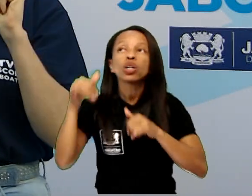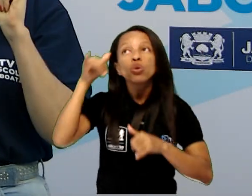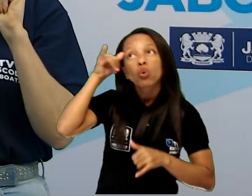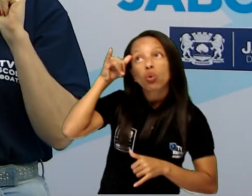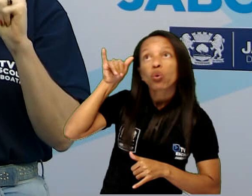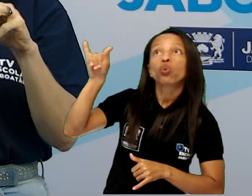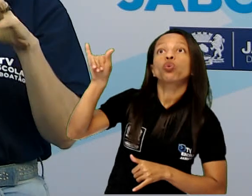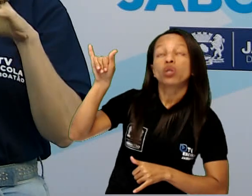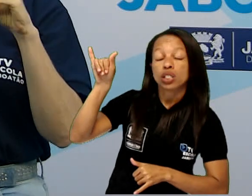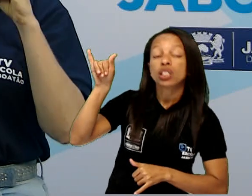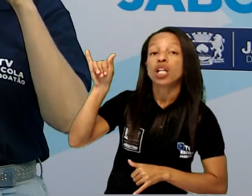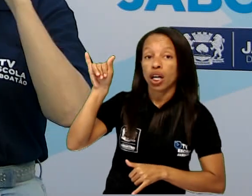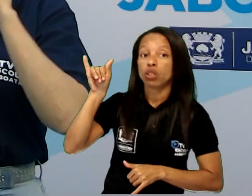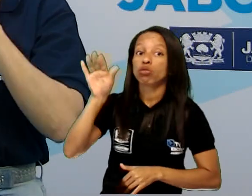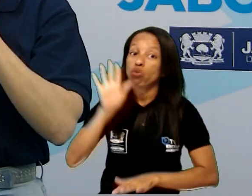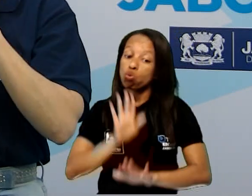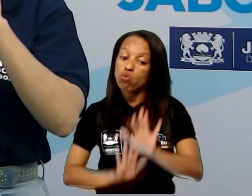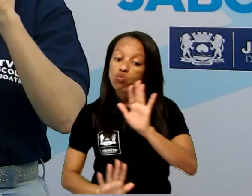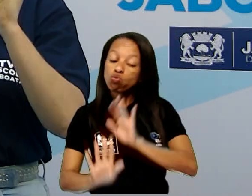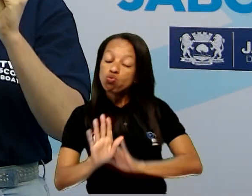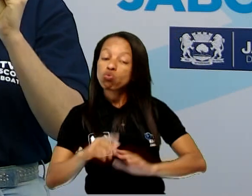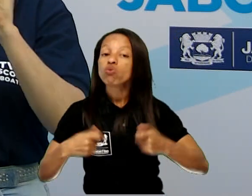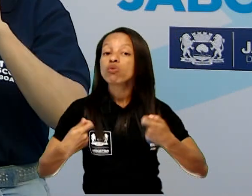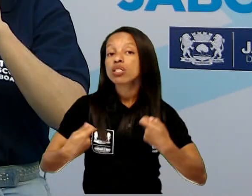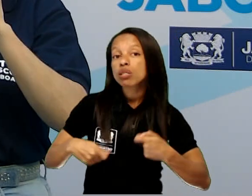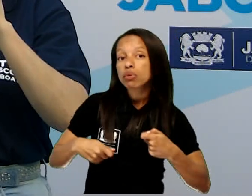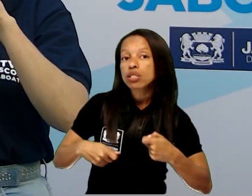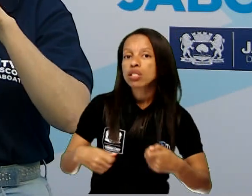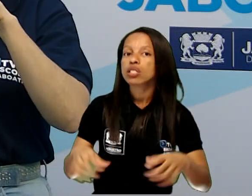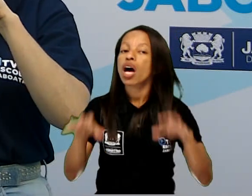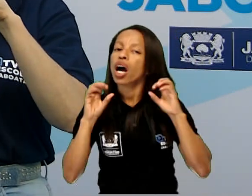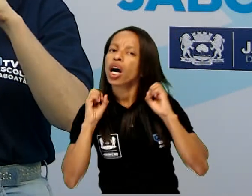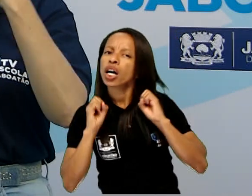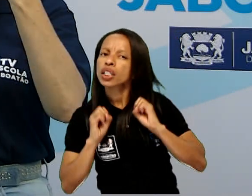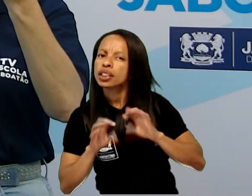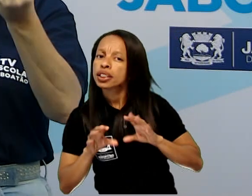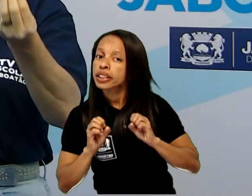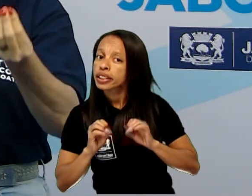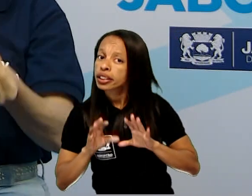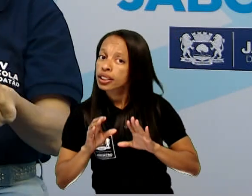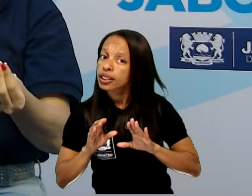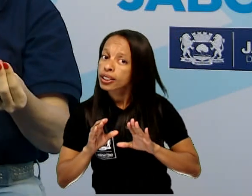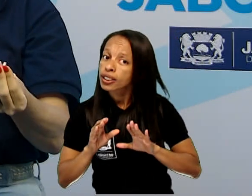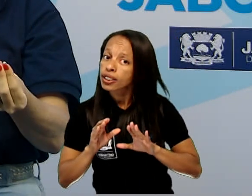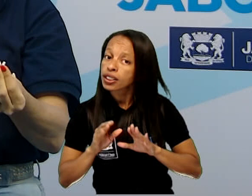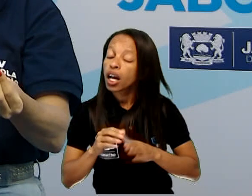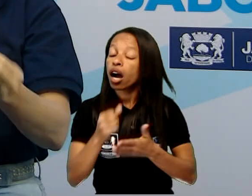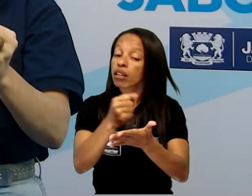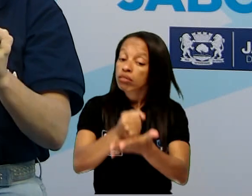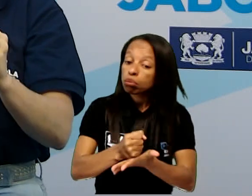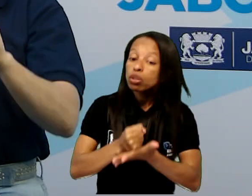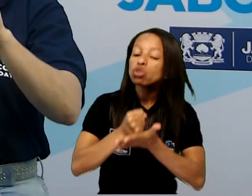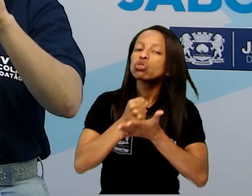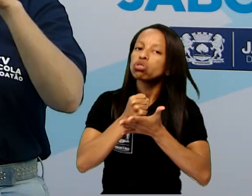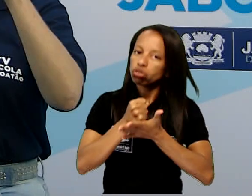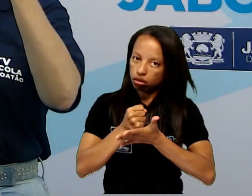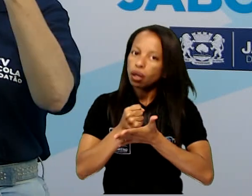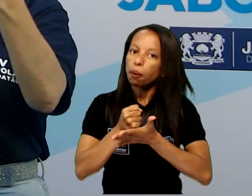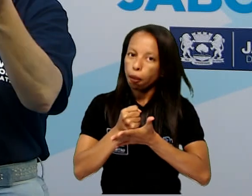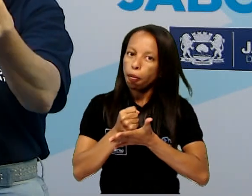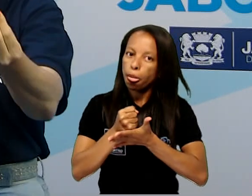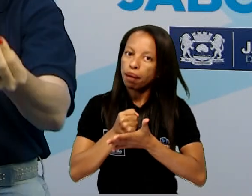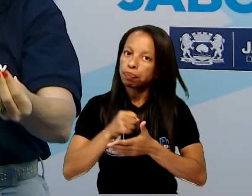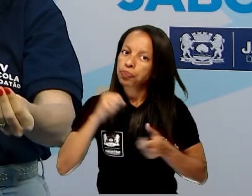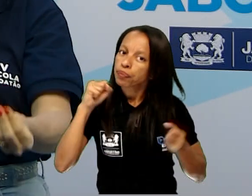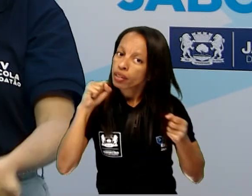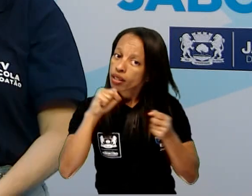der errado, ele ensina mais ou menos como você deve prestar os primeiros socorros, né? Fazer aquela